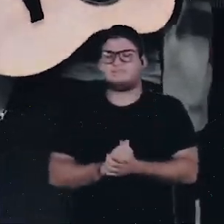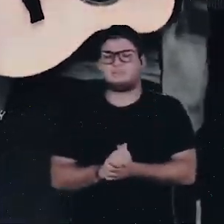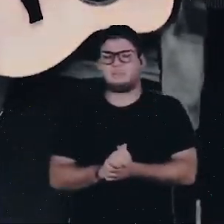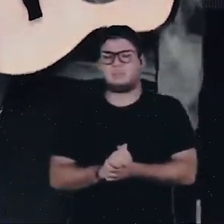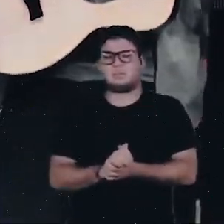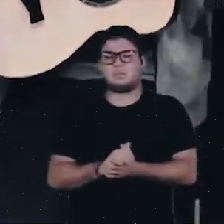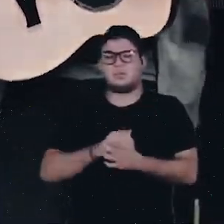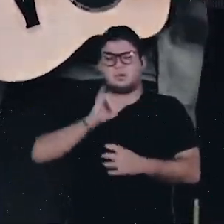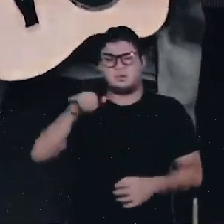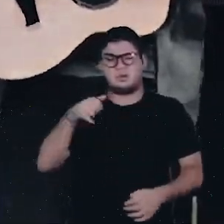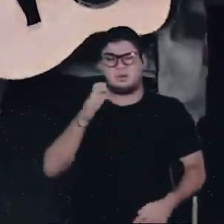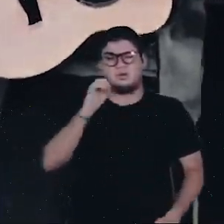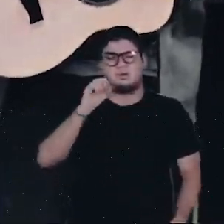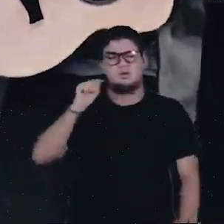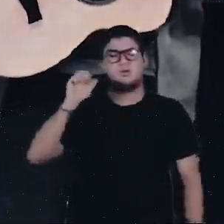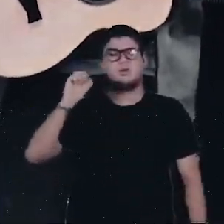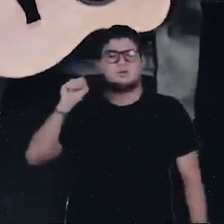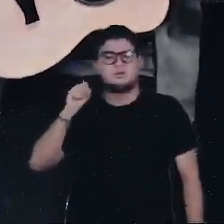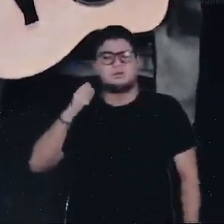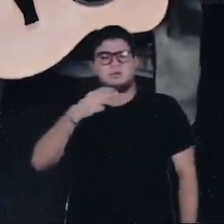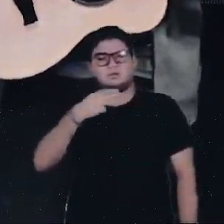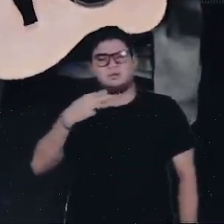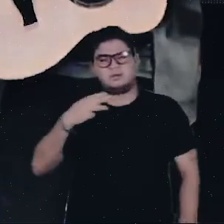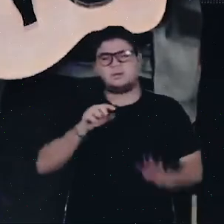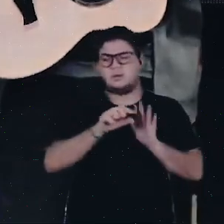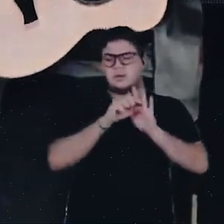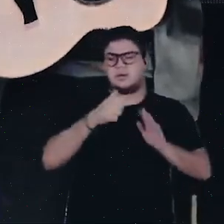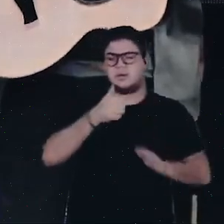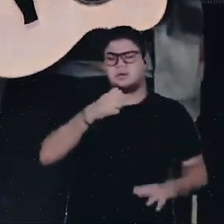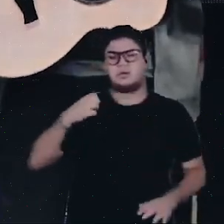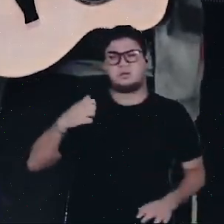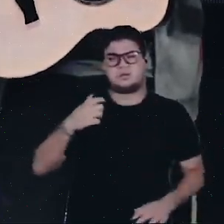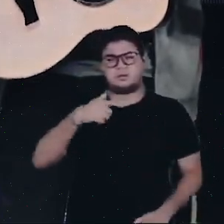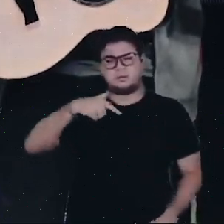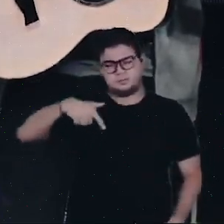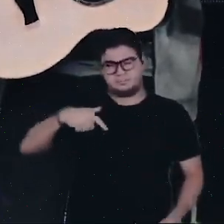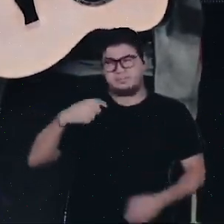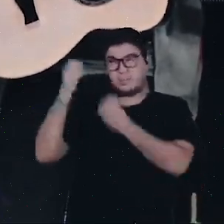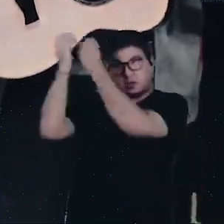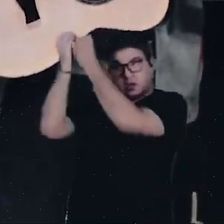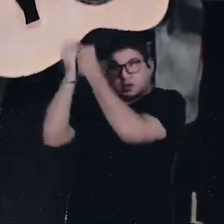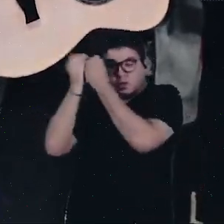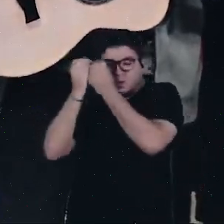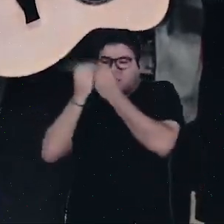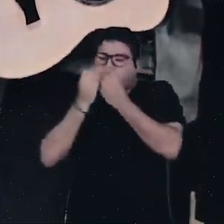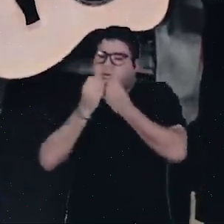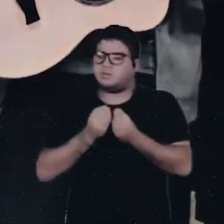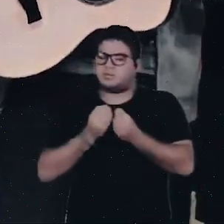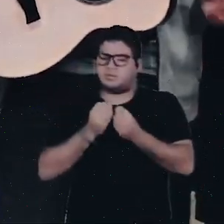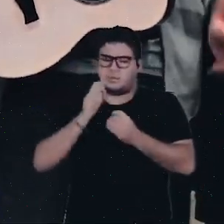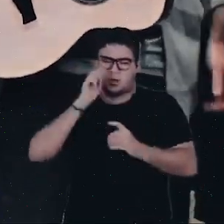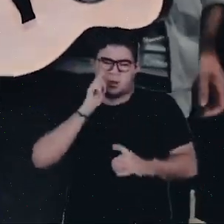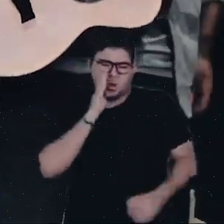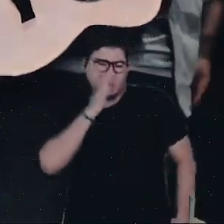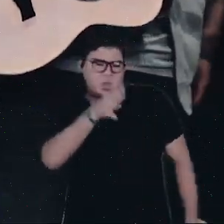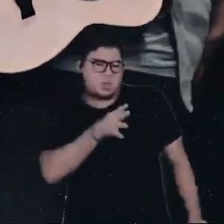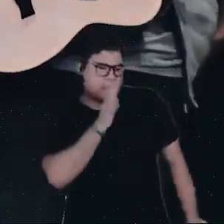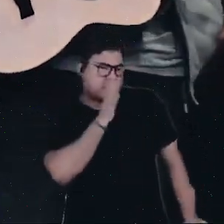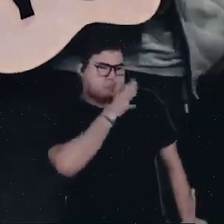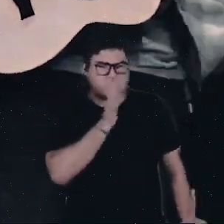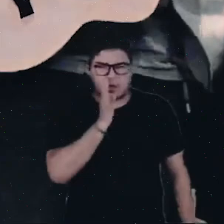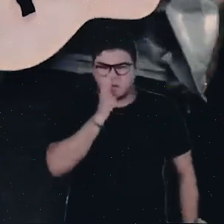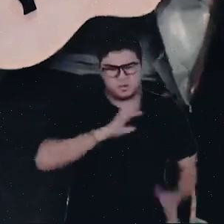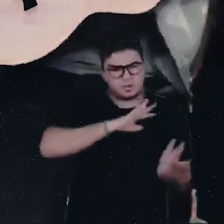João 3, 17 diz: Deus enviou seu Filho ao mundo, não para condenar o